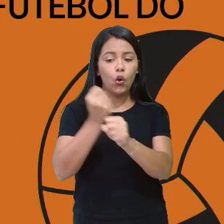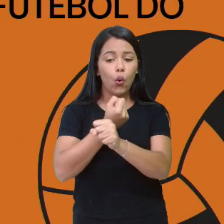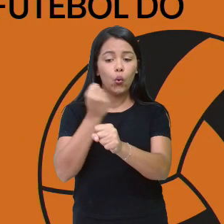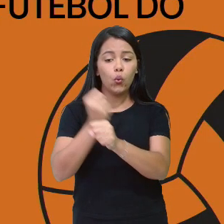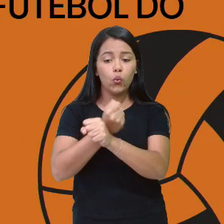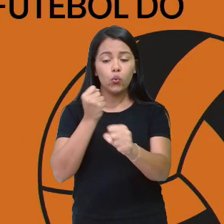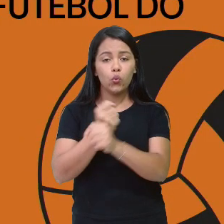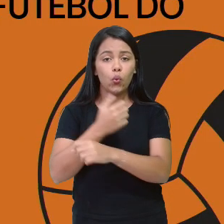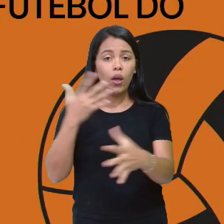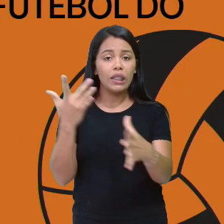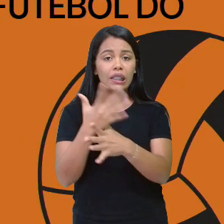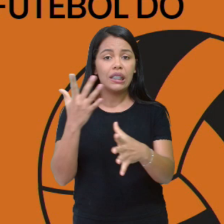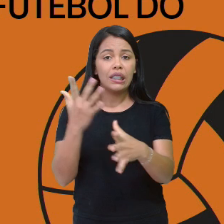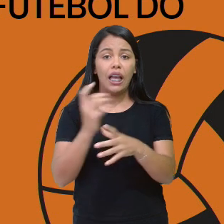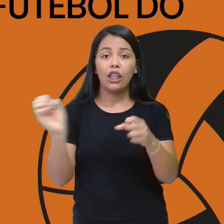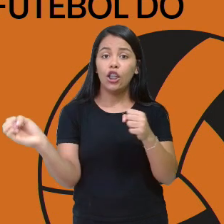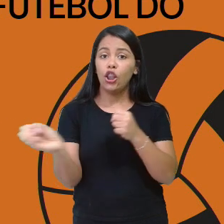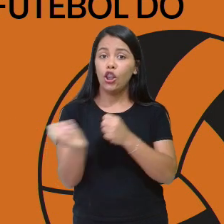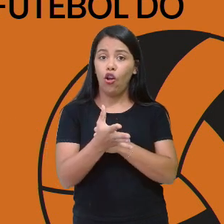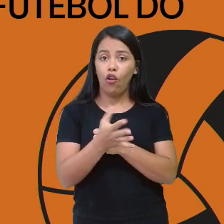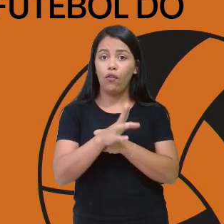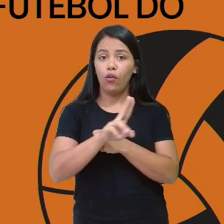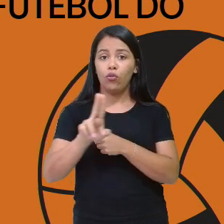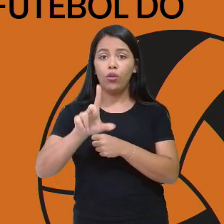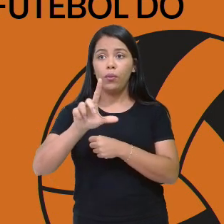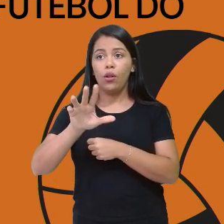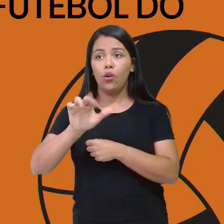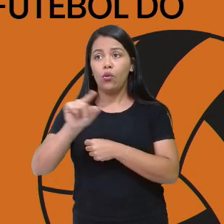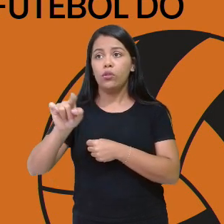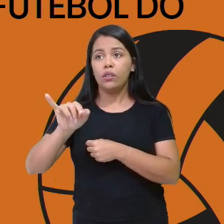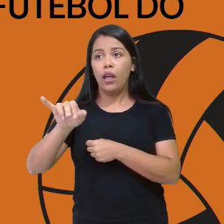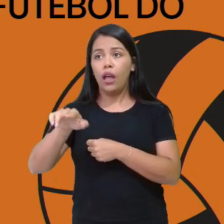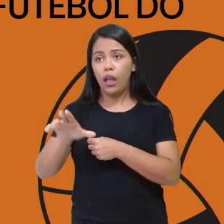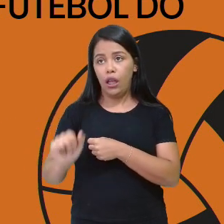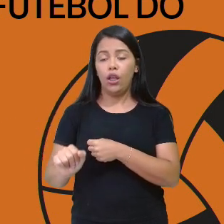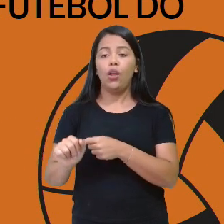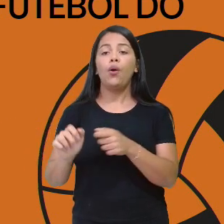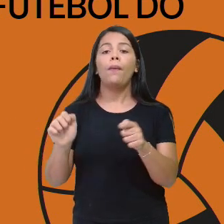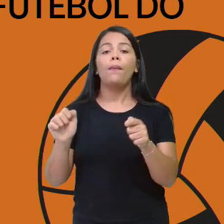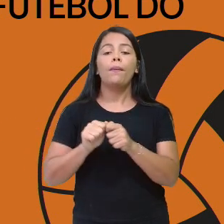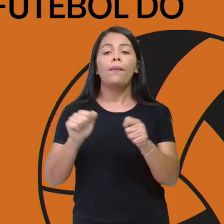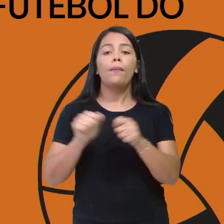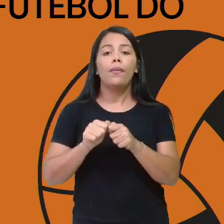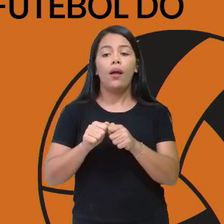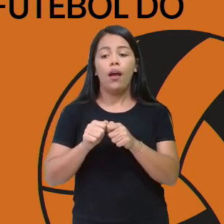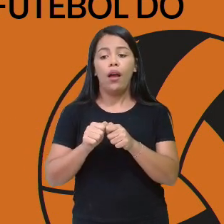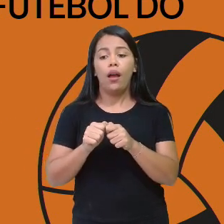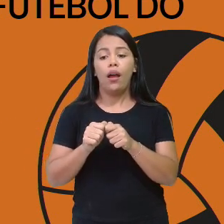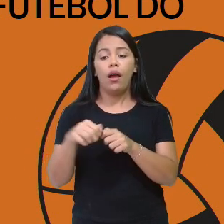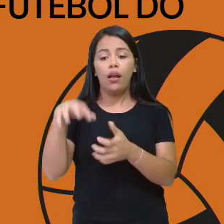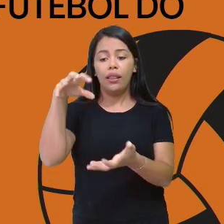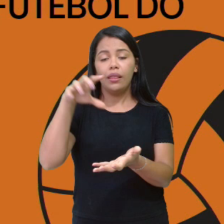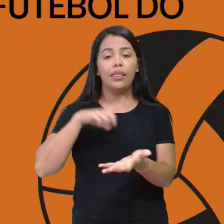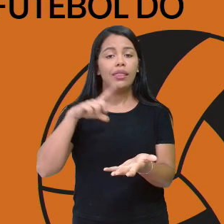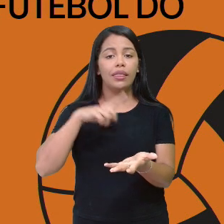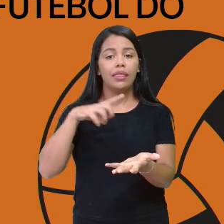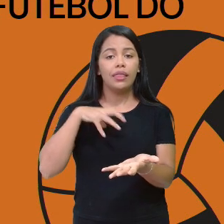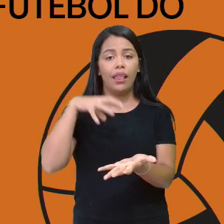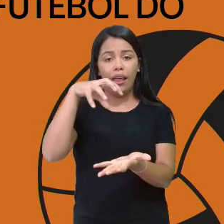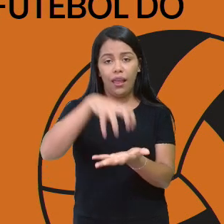cidade inteira, chamada Lusail, para sediar o jogo final da maior competição de futebol do